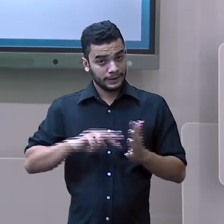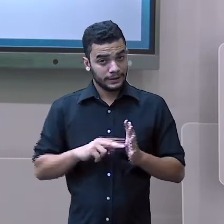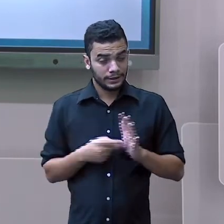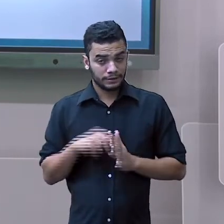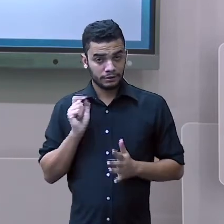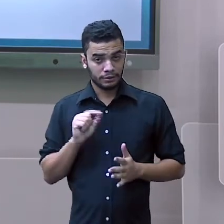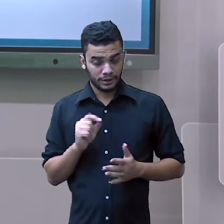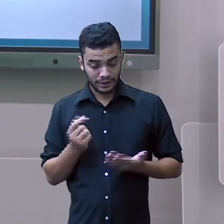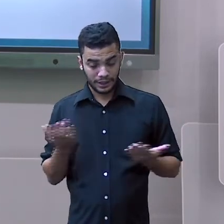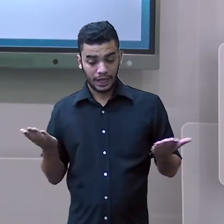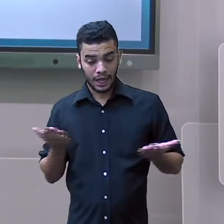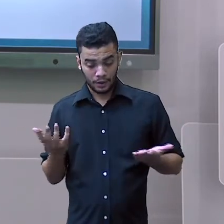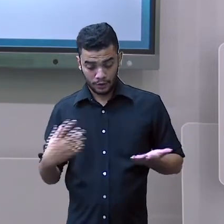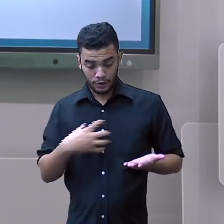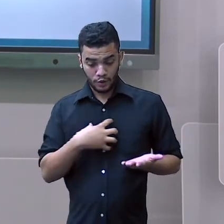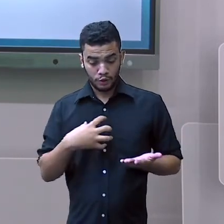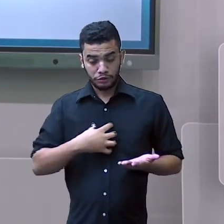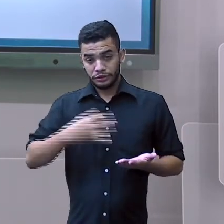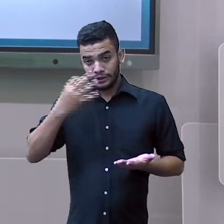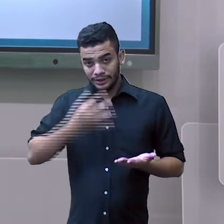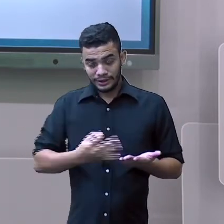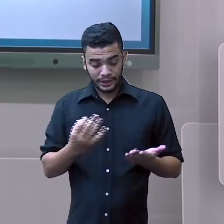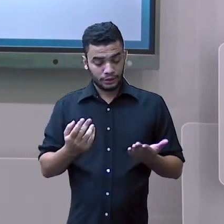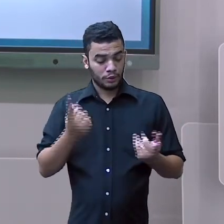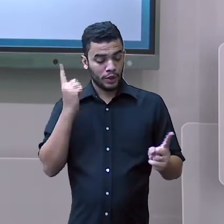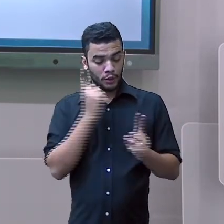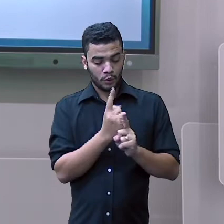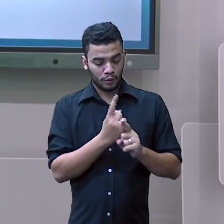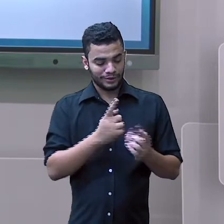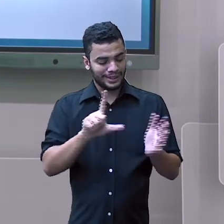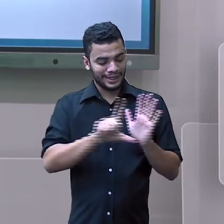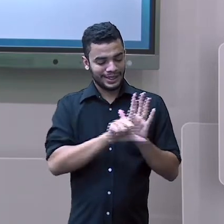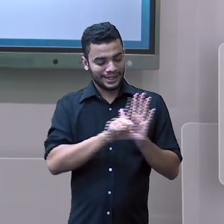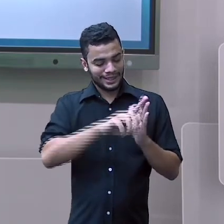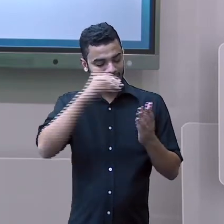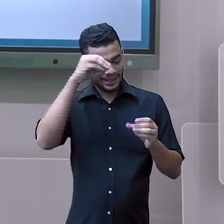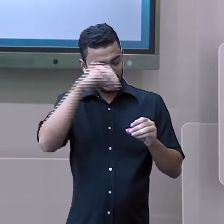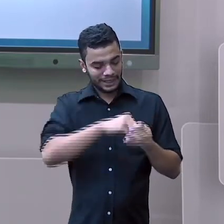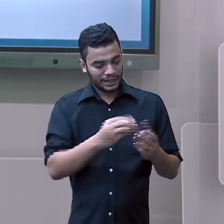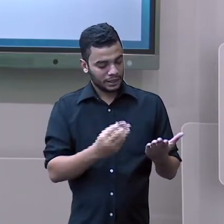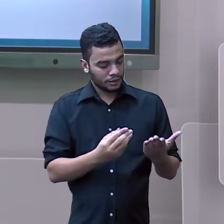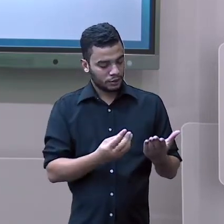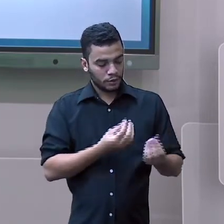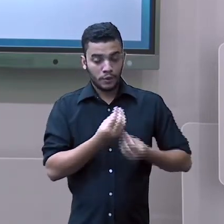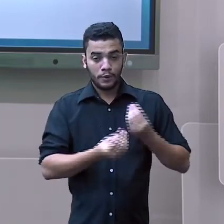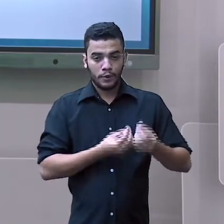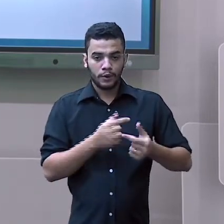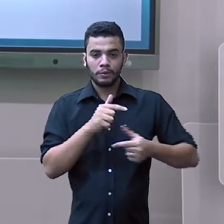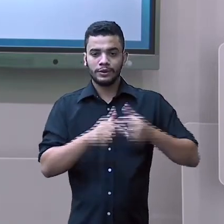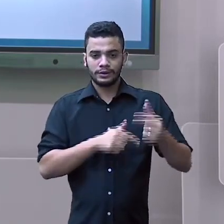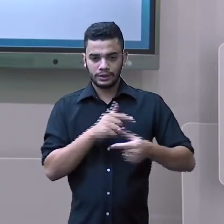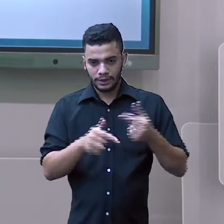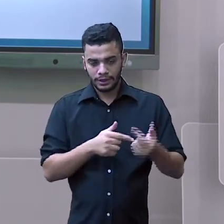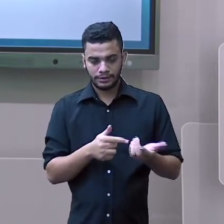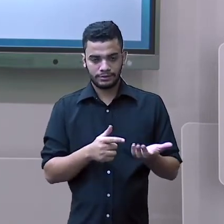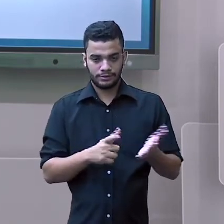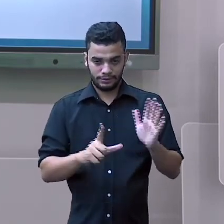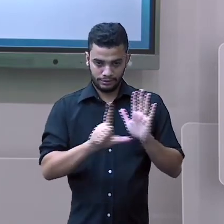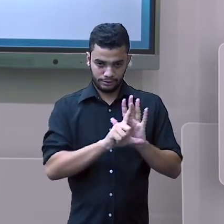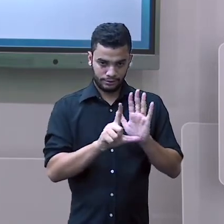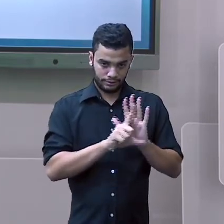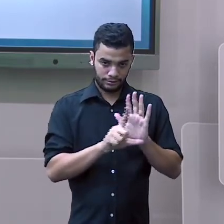maneira formal, que o estudante pode sim trabalhar a partir dos 14 anos. Como? Ele pode